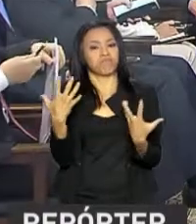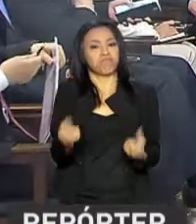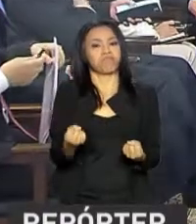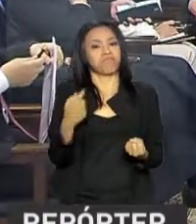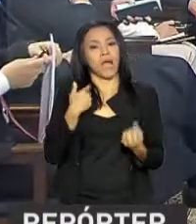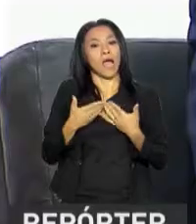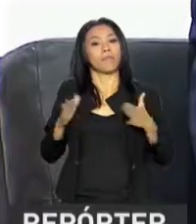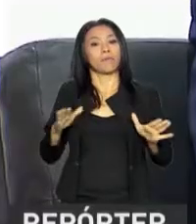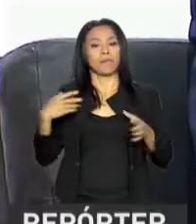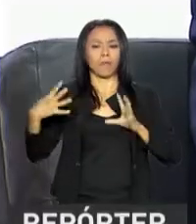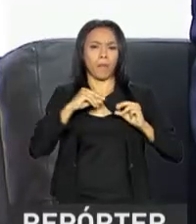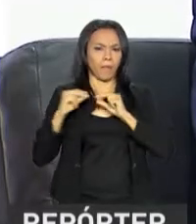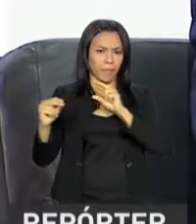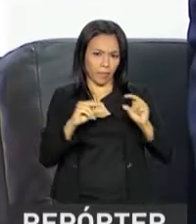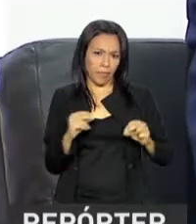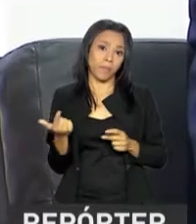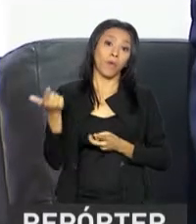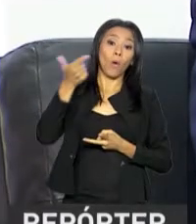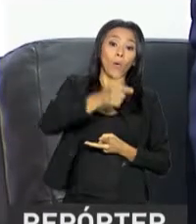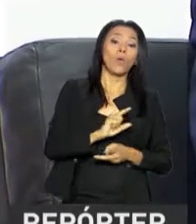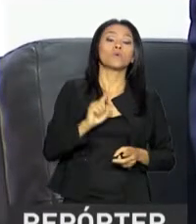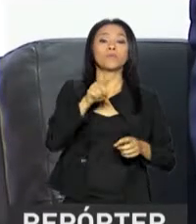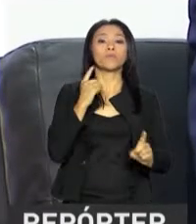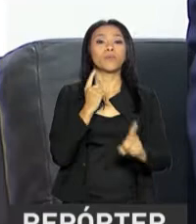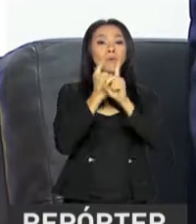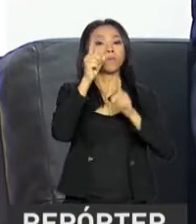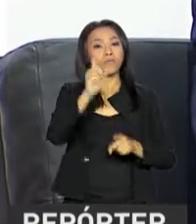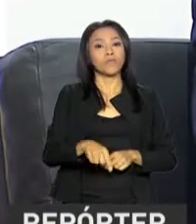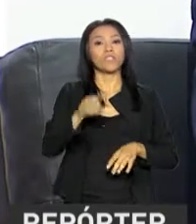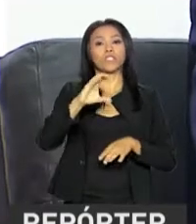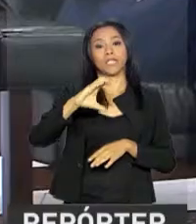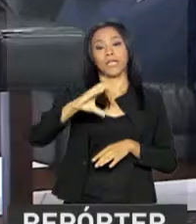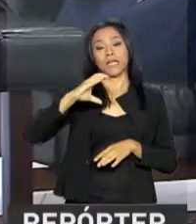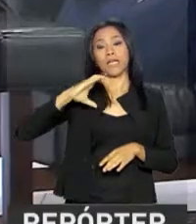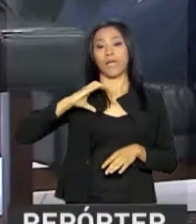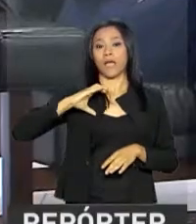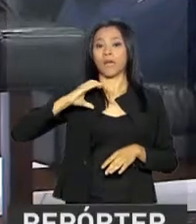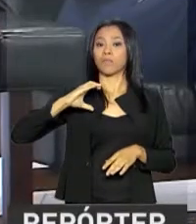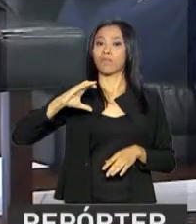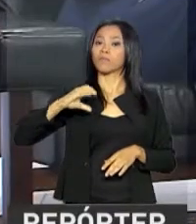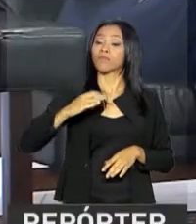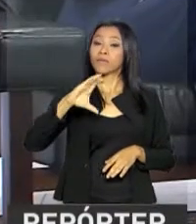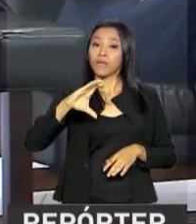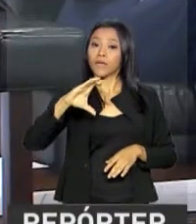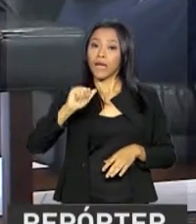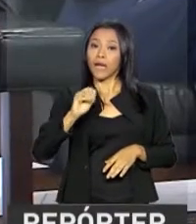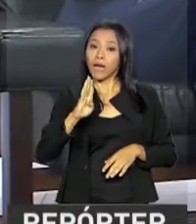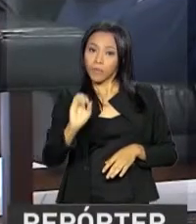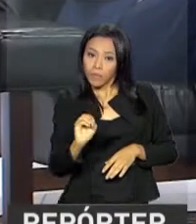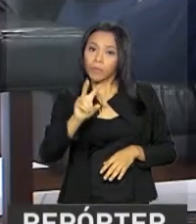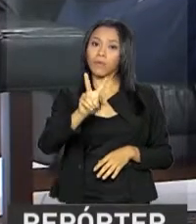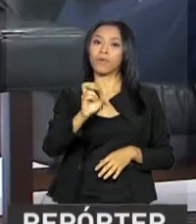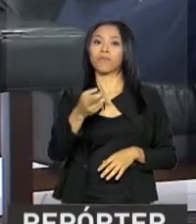sobre o tema outro encontro foi com o presidente de cabo verde que elogiou a recuperação econômica do brasil e pediu